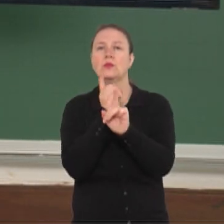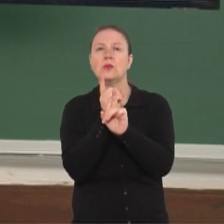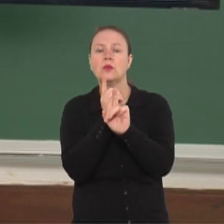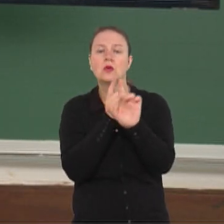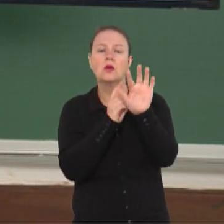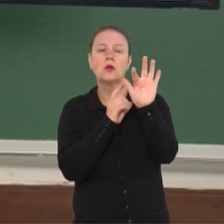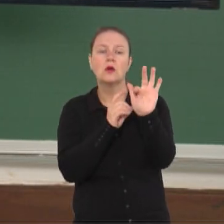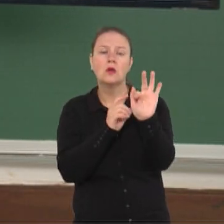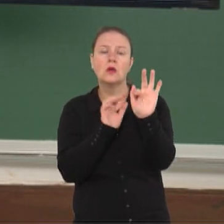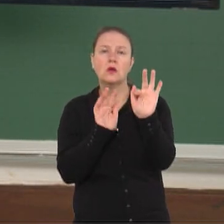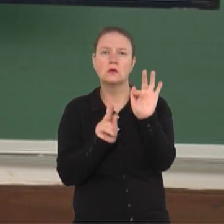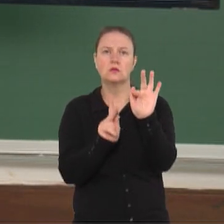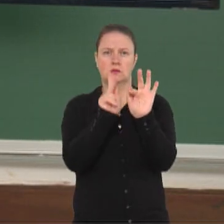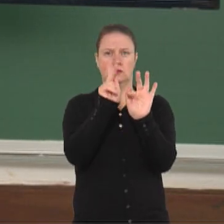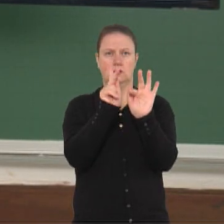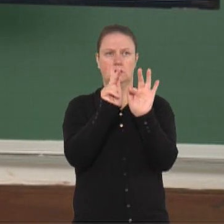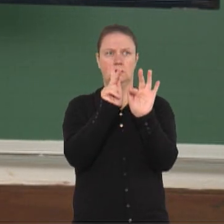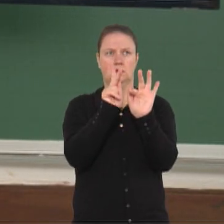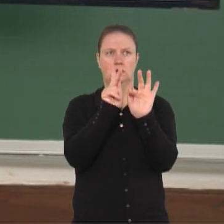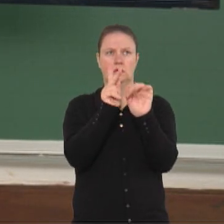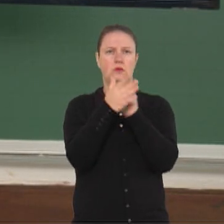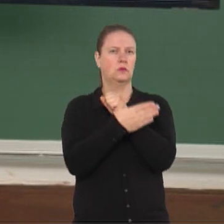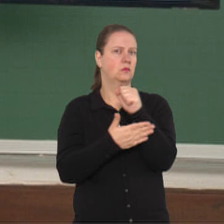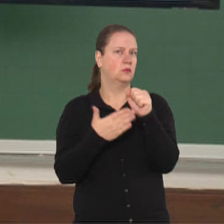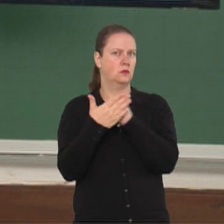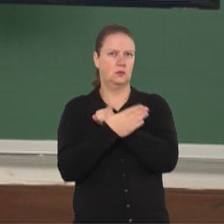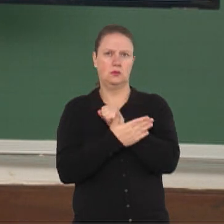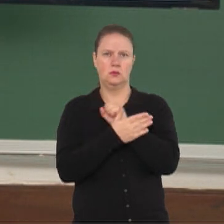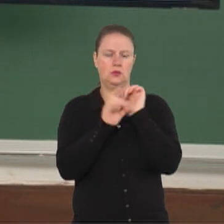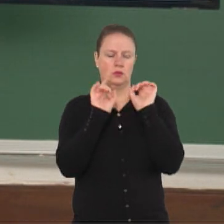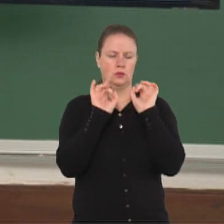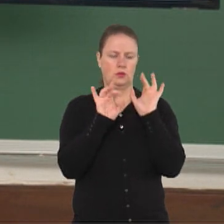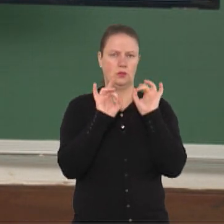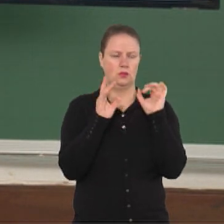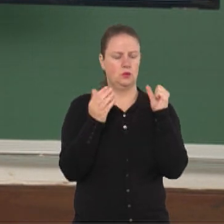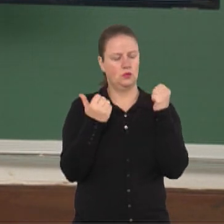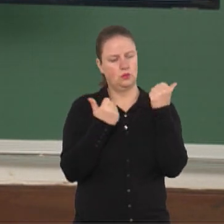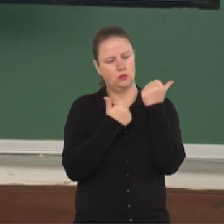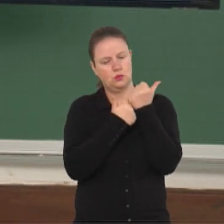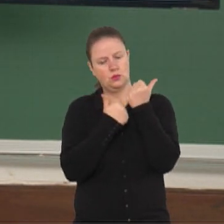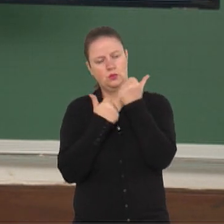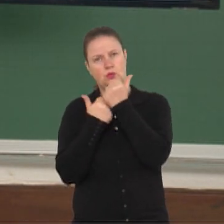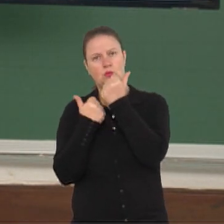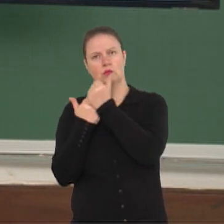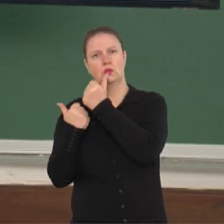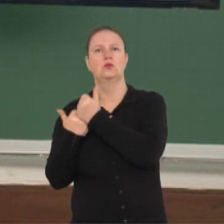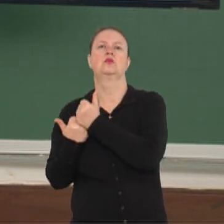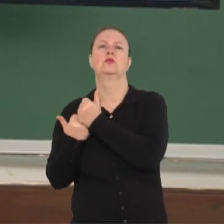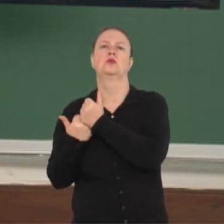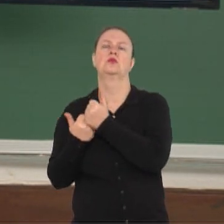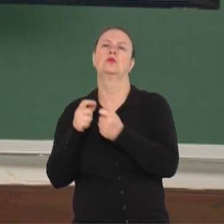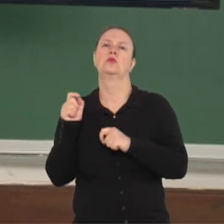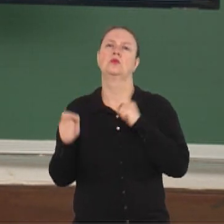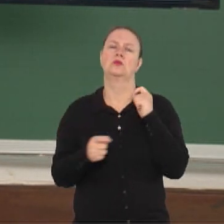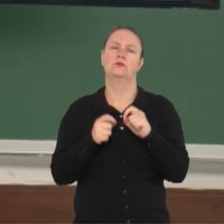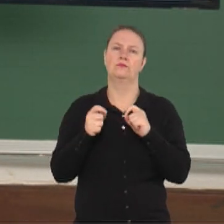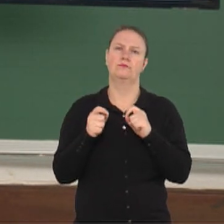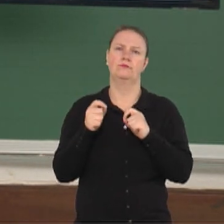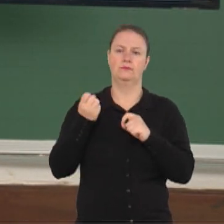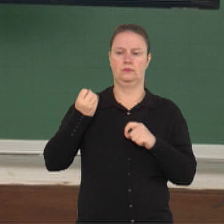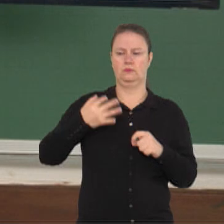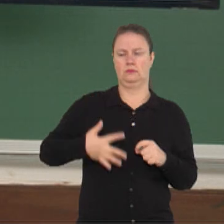valor numérico. Basicamente, é só substituir o x na função pelo valor